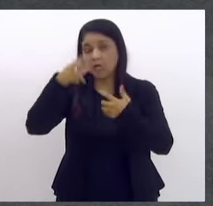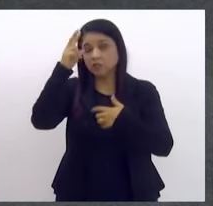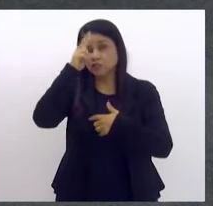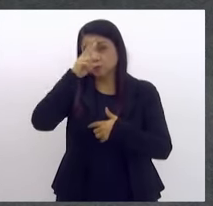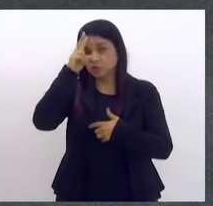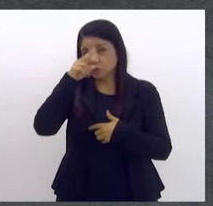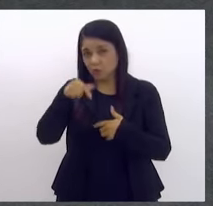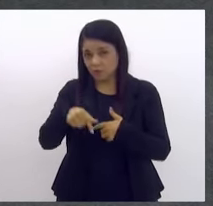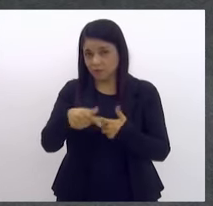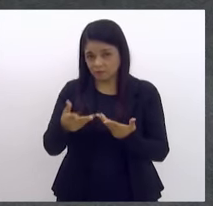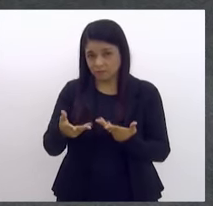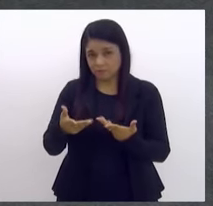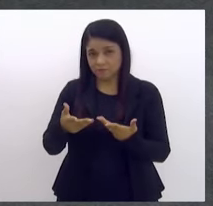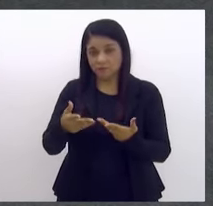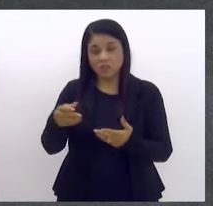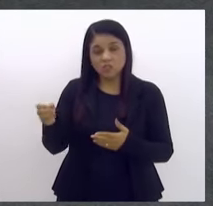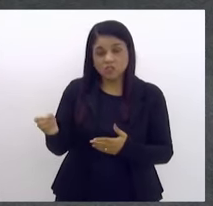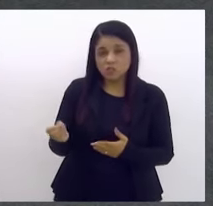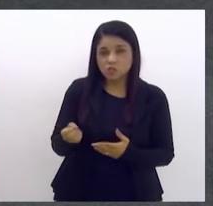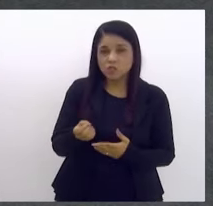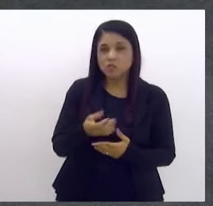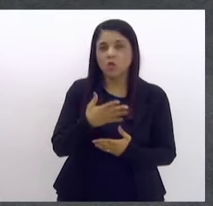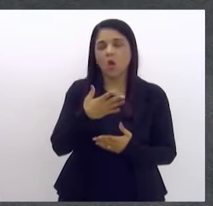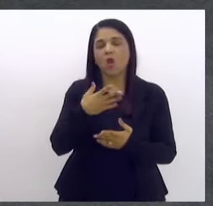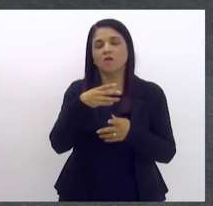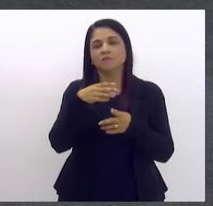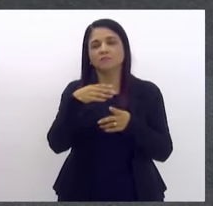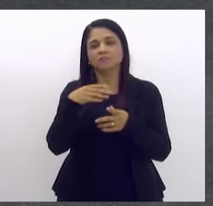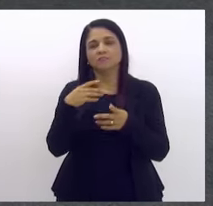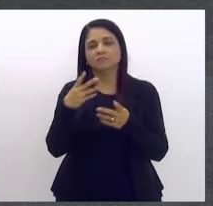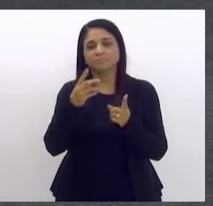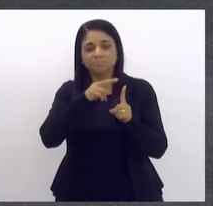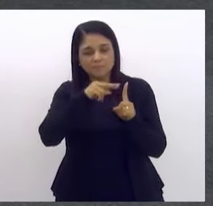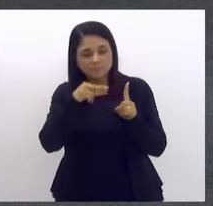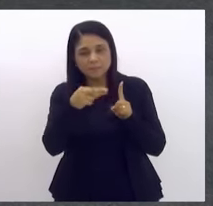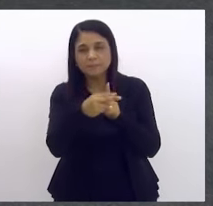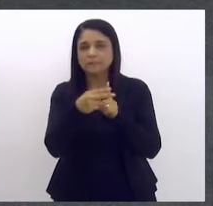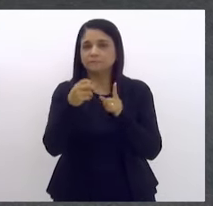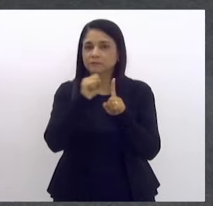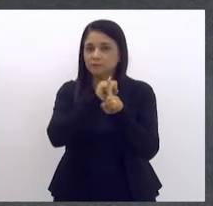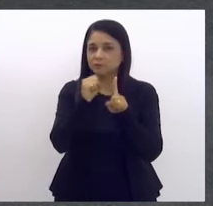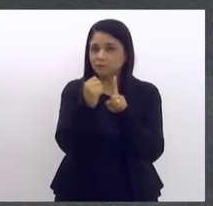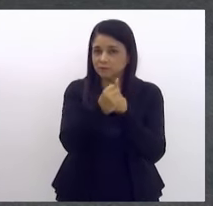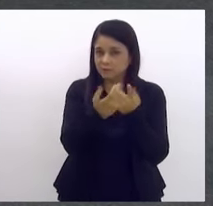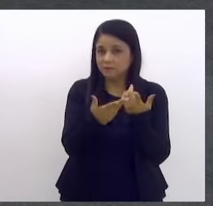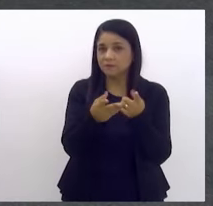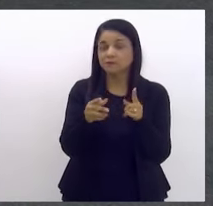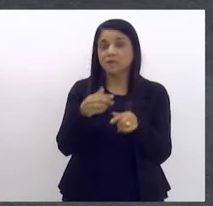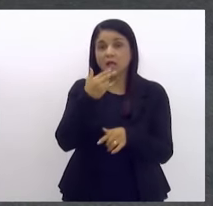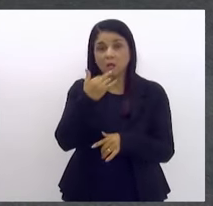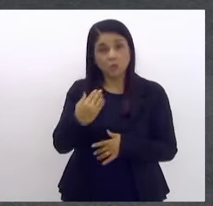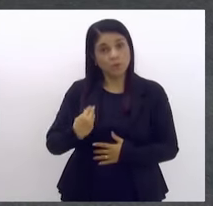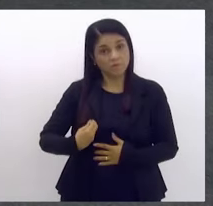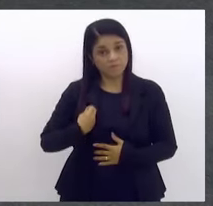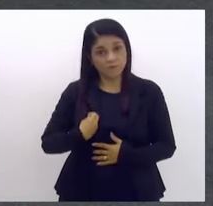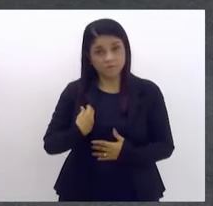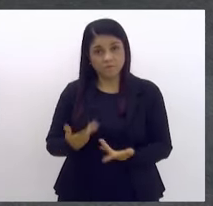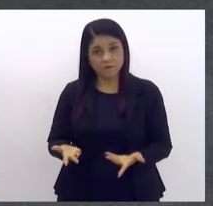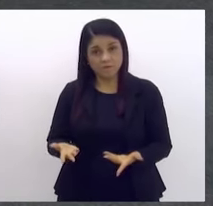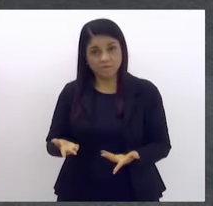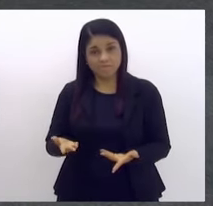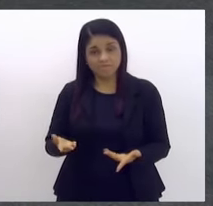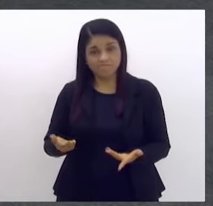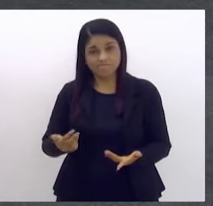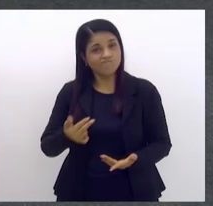às novas concepções sobre sociedade. Então, a nossa língua é algo vivo, que não